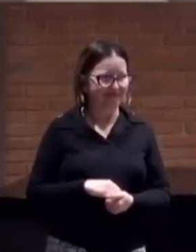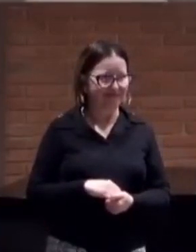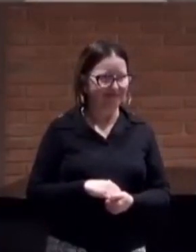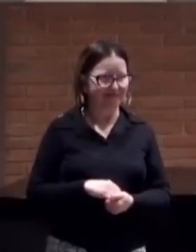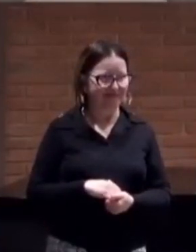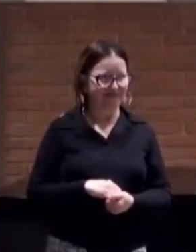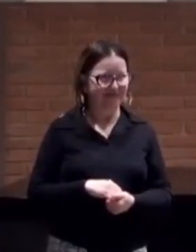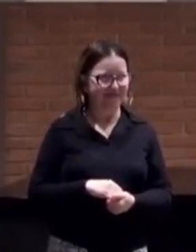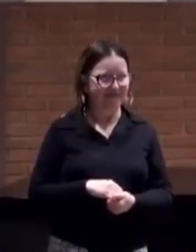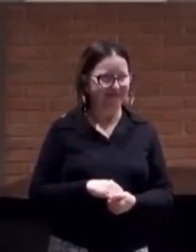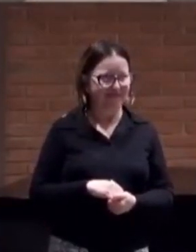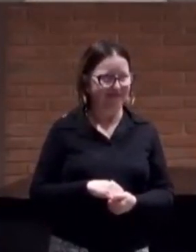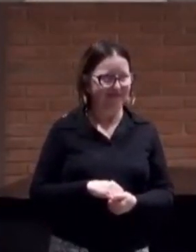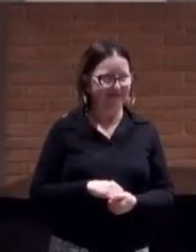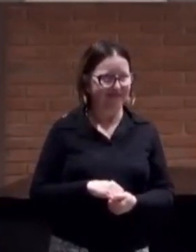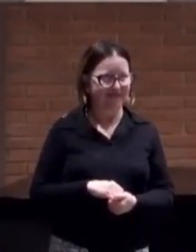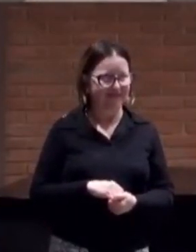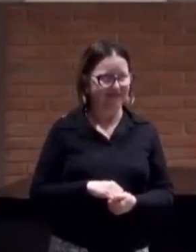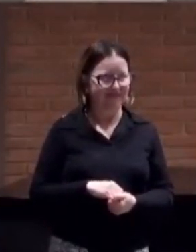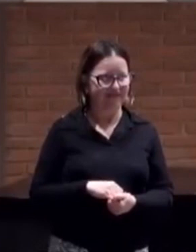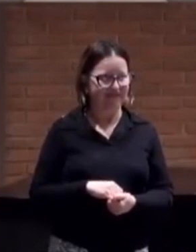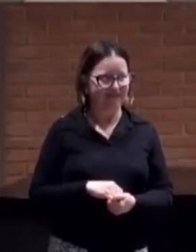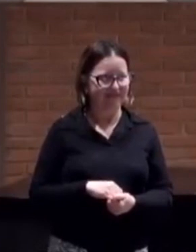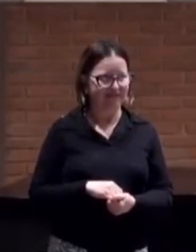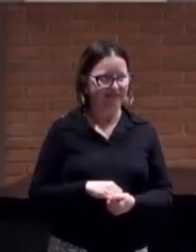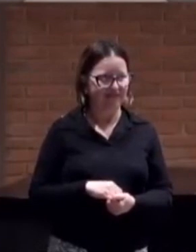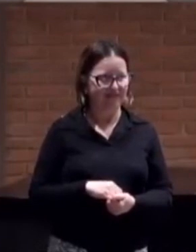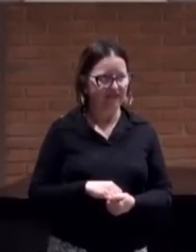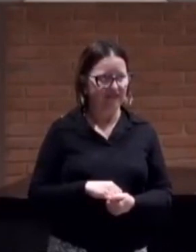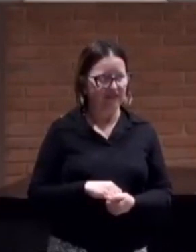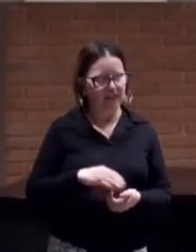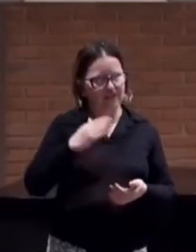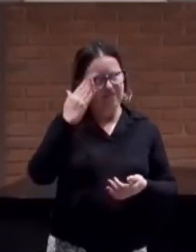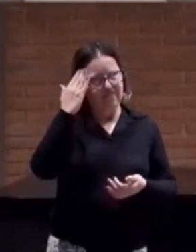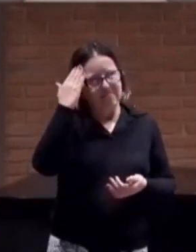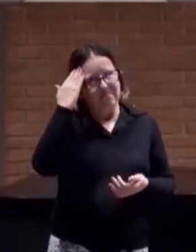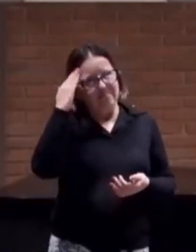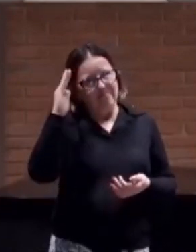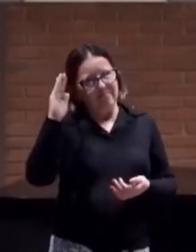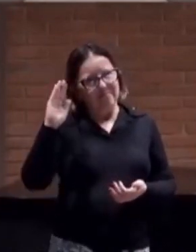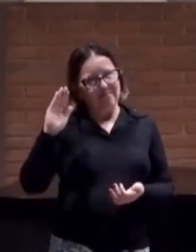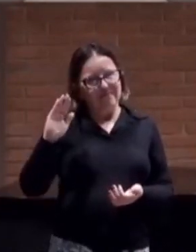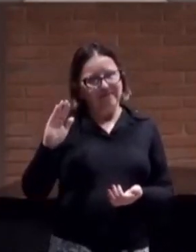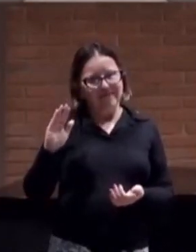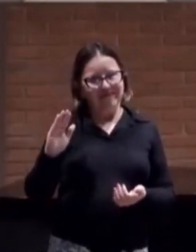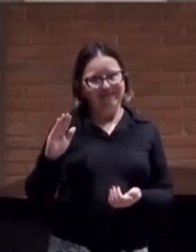Não sei qual foi deles. Não sei se foi